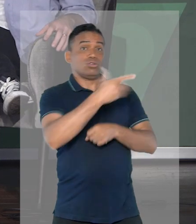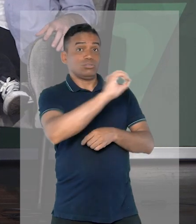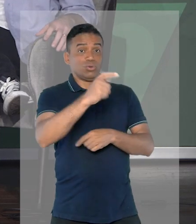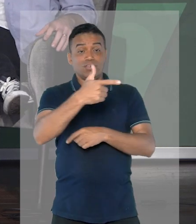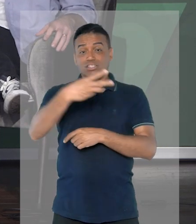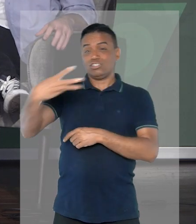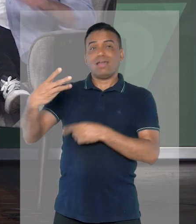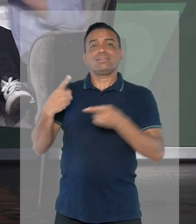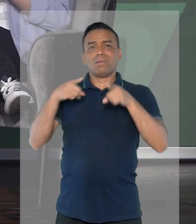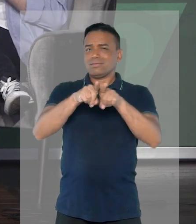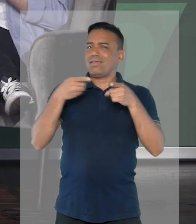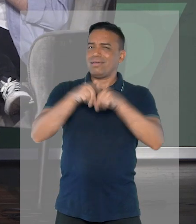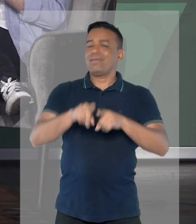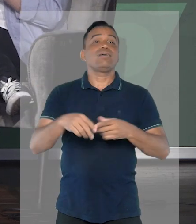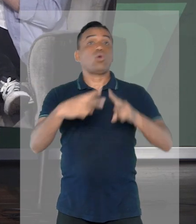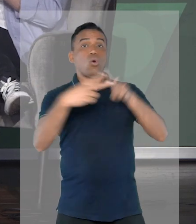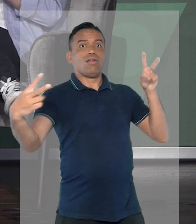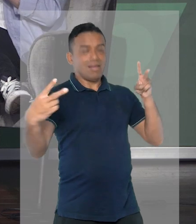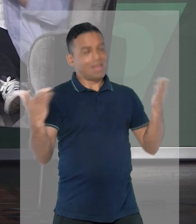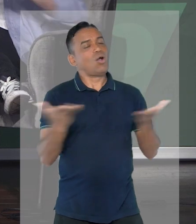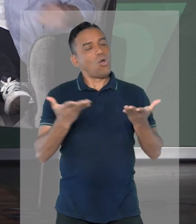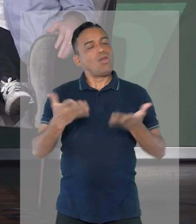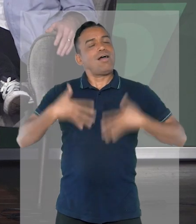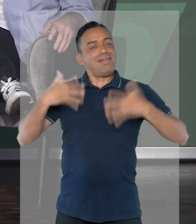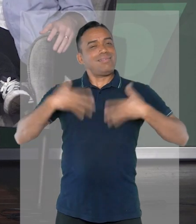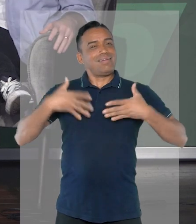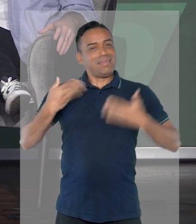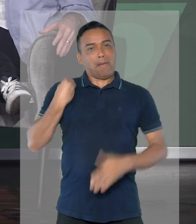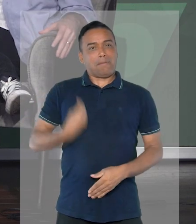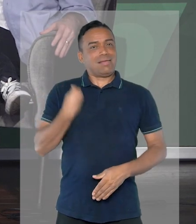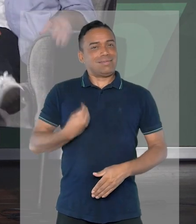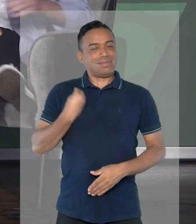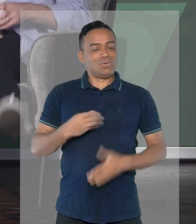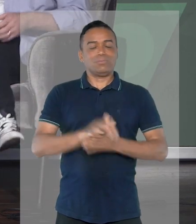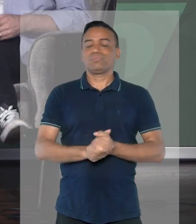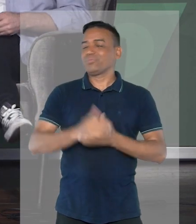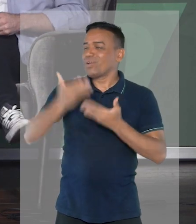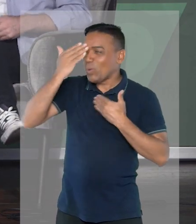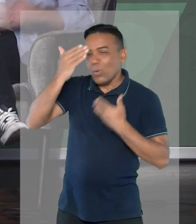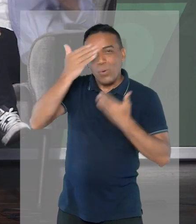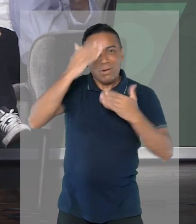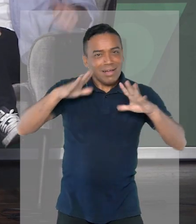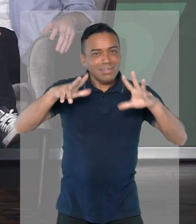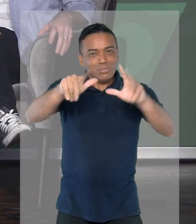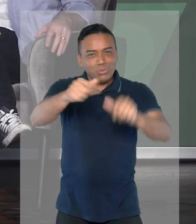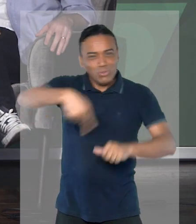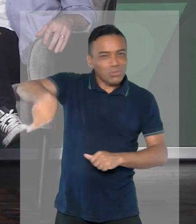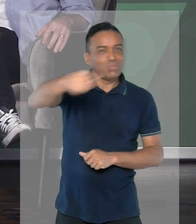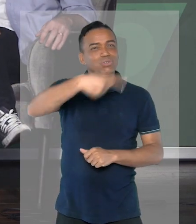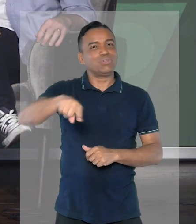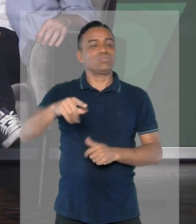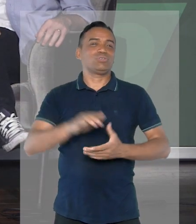né, Rafael, num papo online. E agora a gente tem a alegria de te receber aqui pessoalmente. Uma alegria minha, brigadíssimo todo mundo.